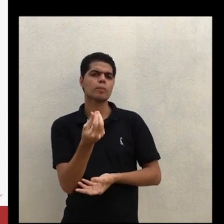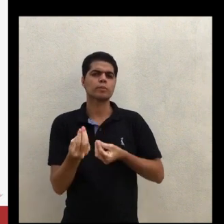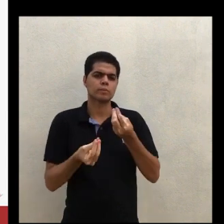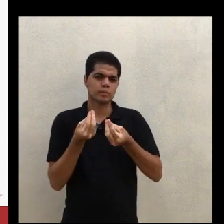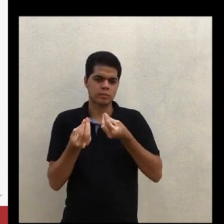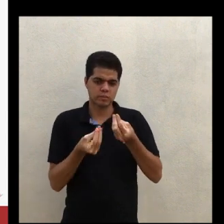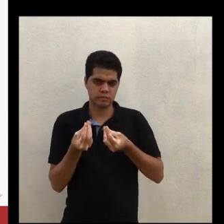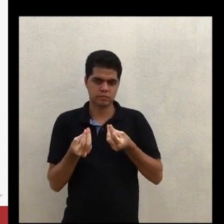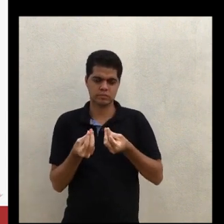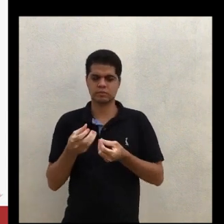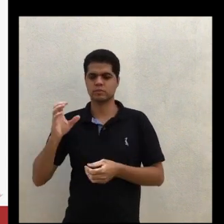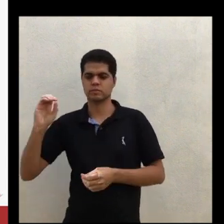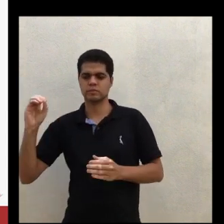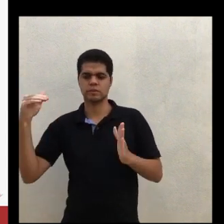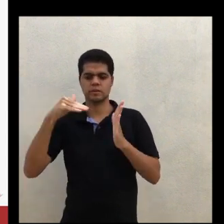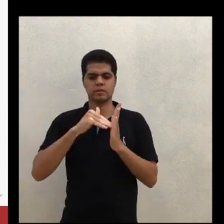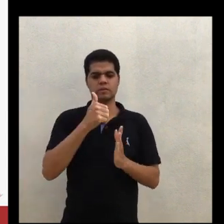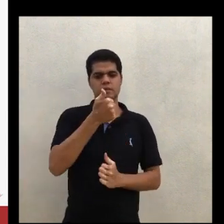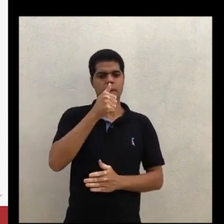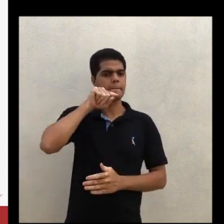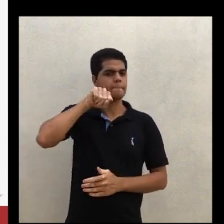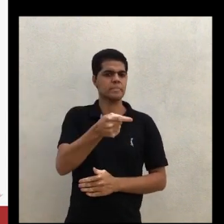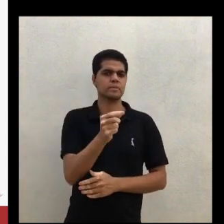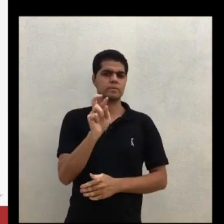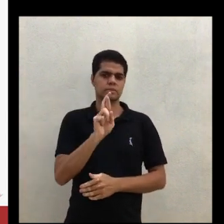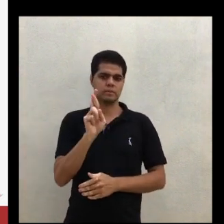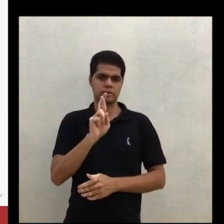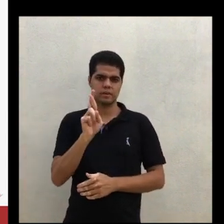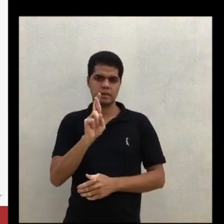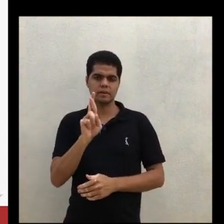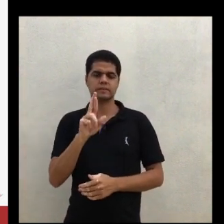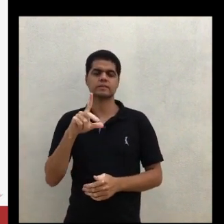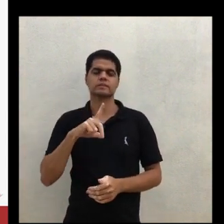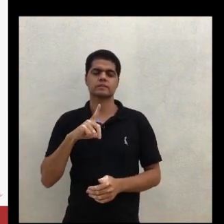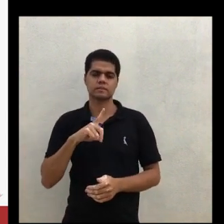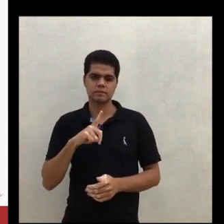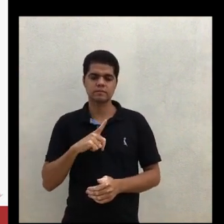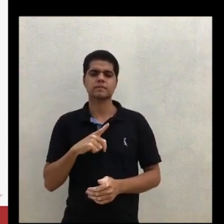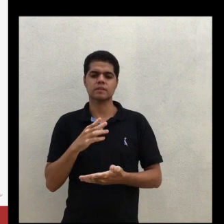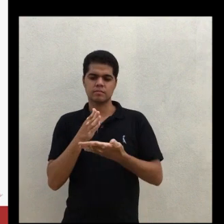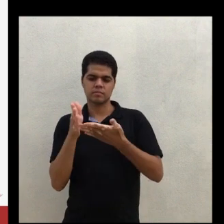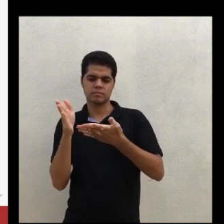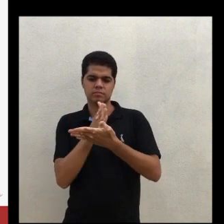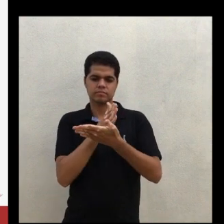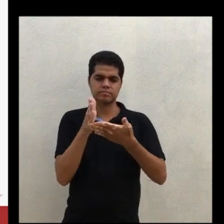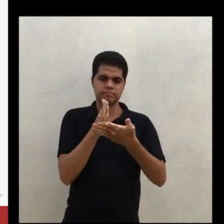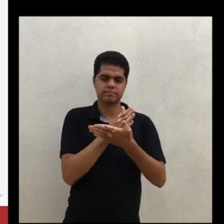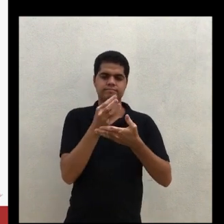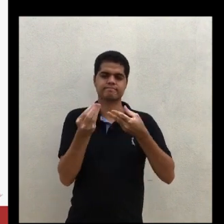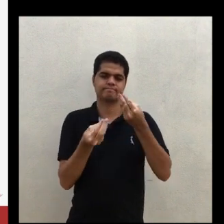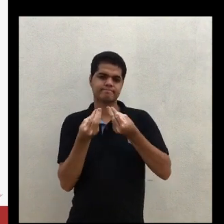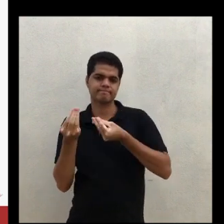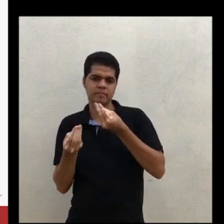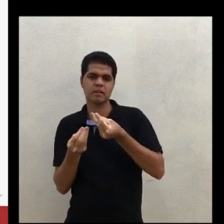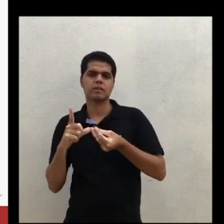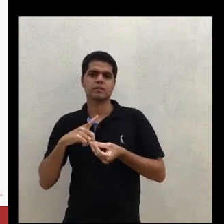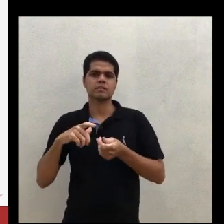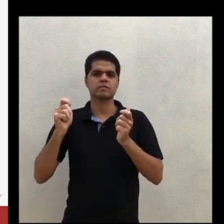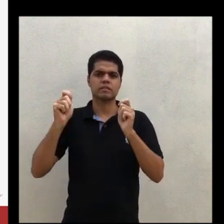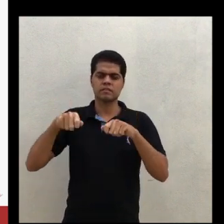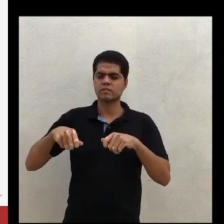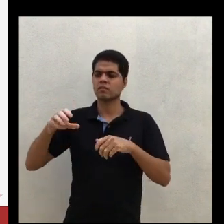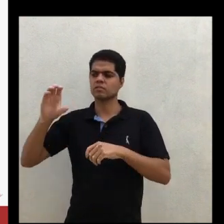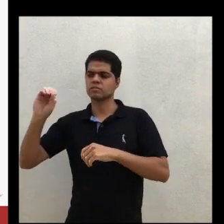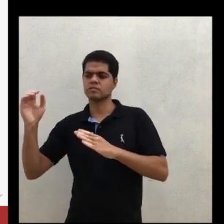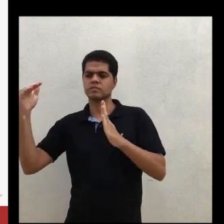subintervalos que eu vou subdividir isso daqui. Tá? E fala aí, olha, de 0 a 250, aqui, ó, a gratificação